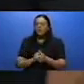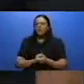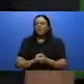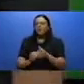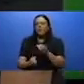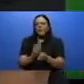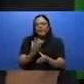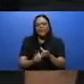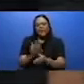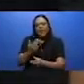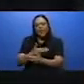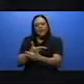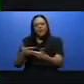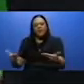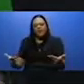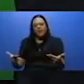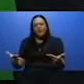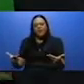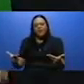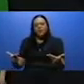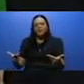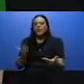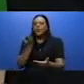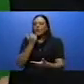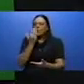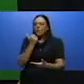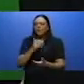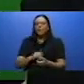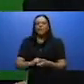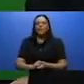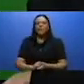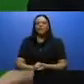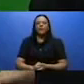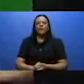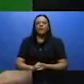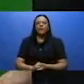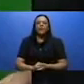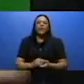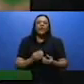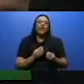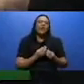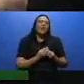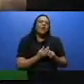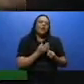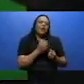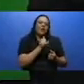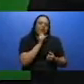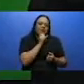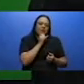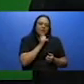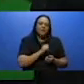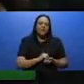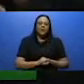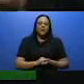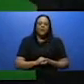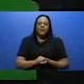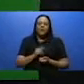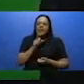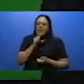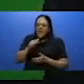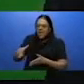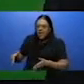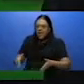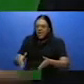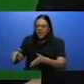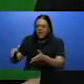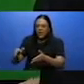Foi aqui, ó, que eu mostrei para vocês. Como são os rios Tigres e Eufrates? Vamos ver umas imagens? Olha aqui, imagens reais,